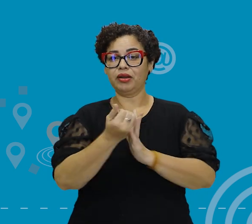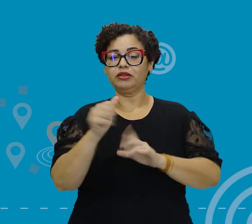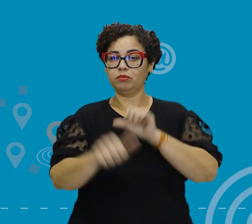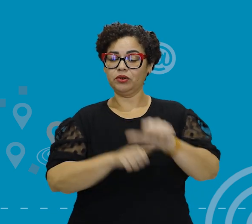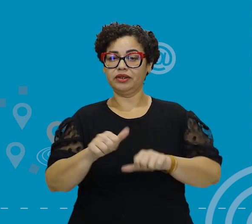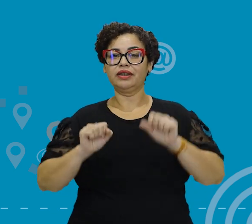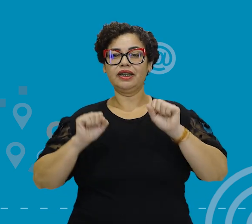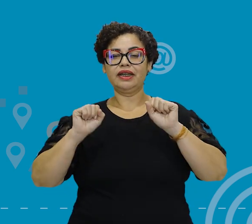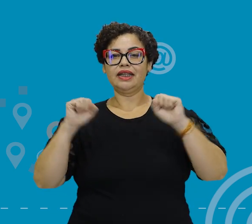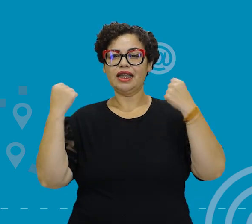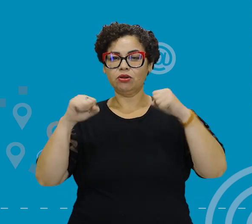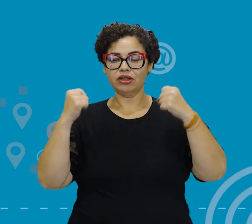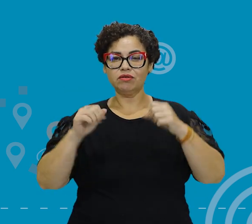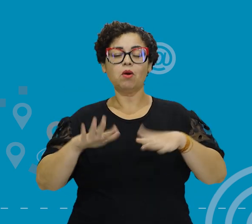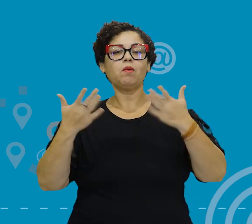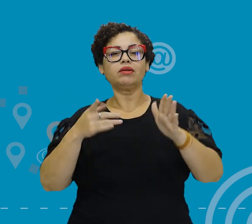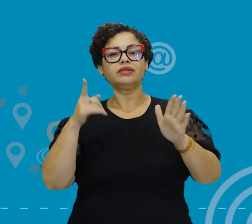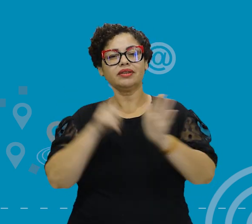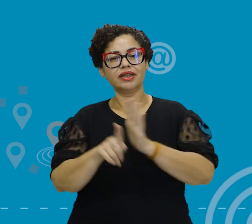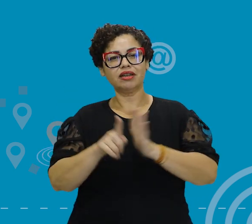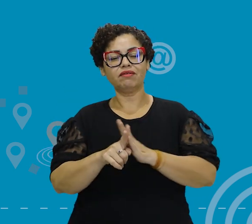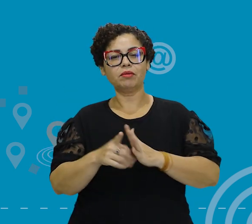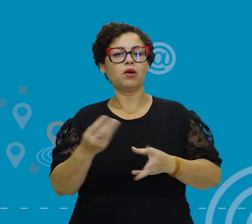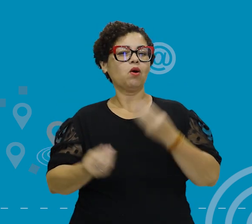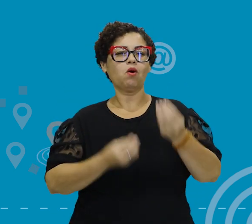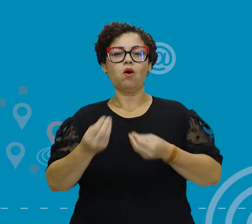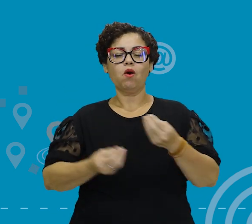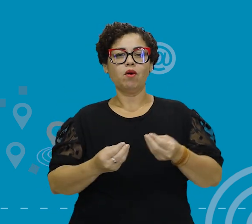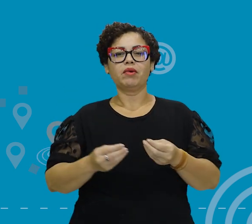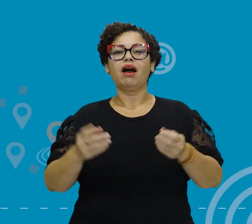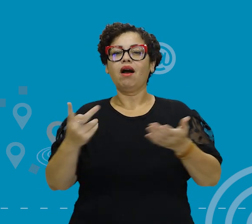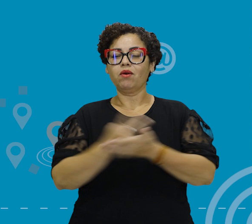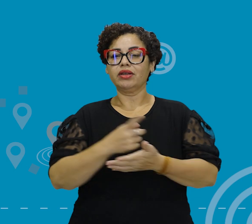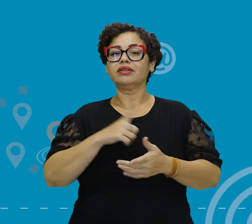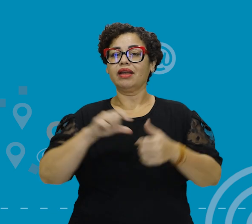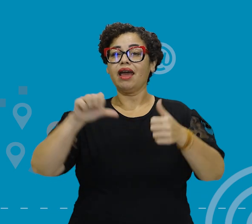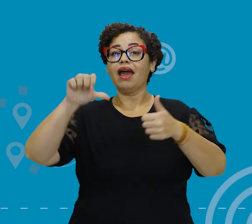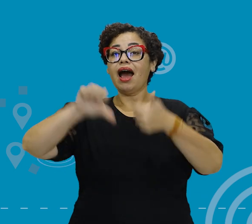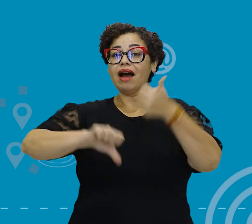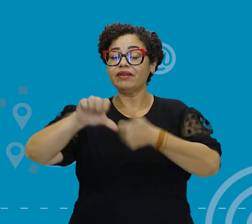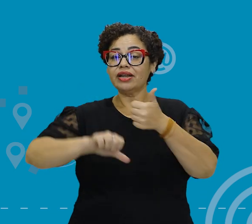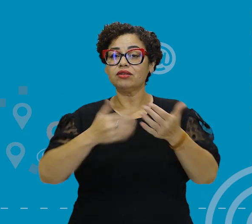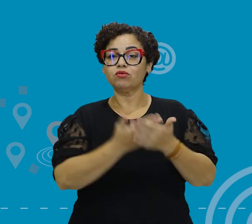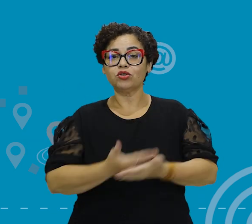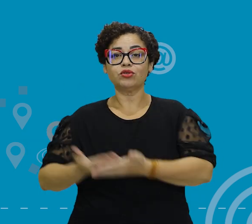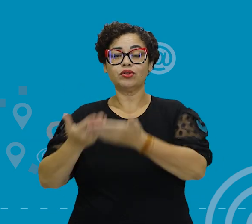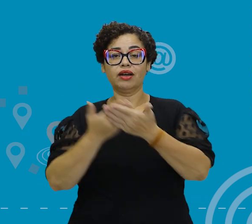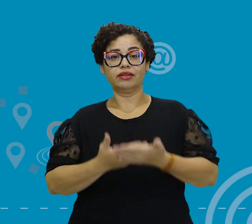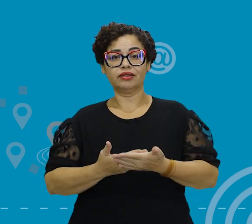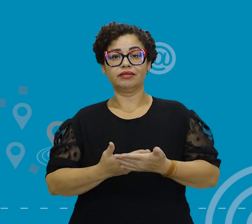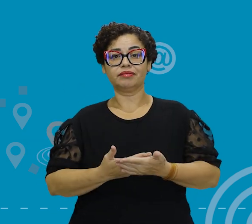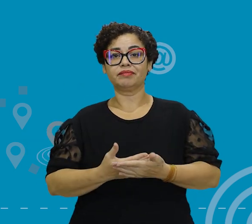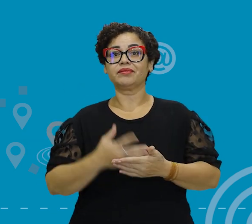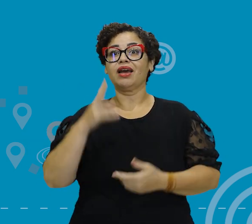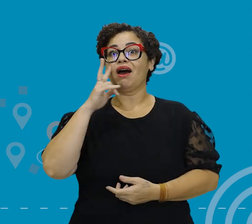educação física, quais os desafios e de que forma acontece a avaliação dos estudantes?